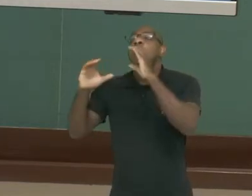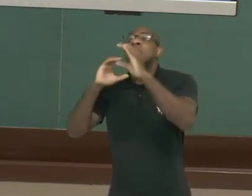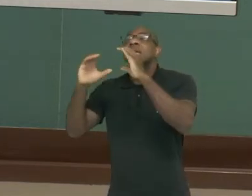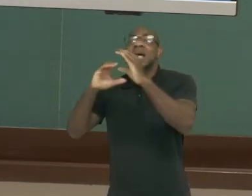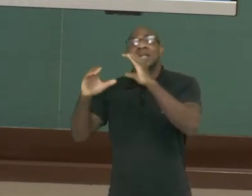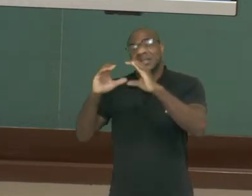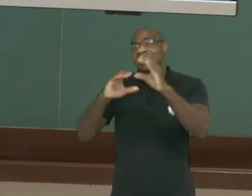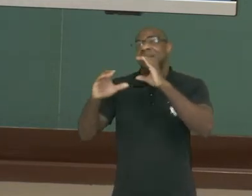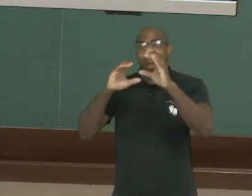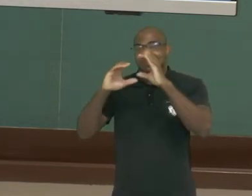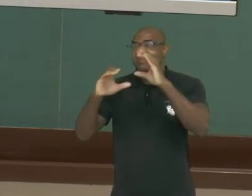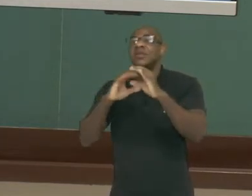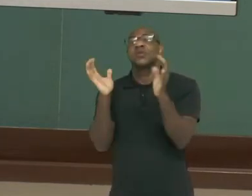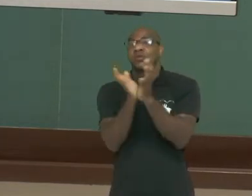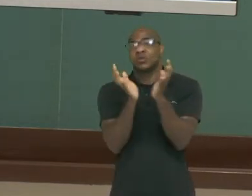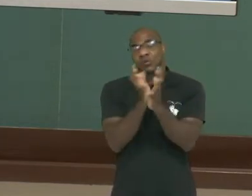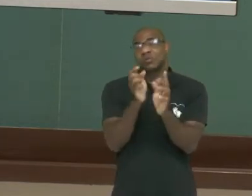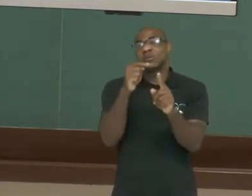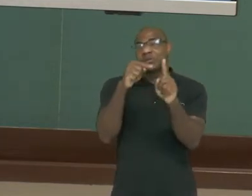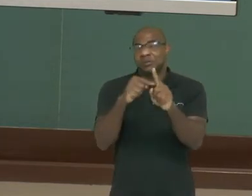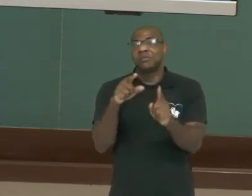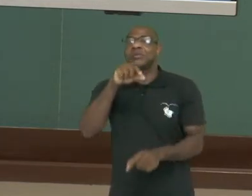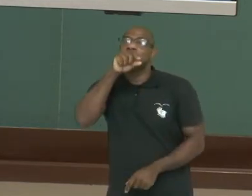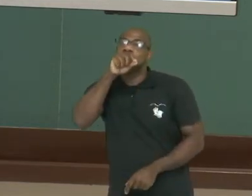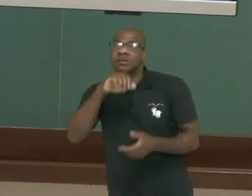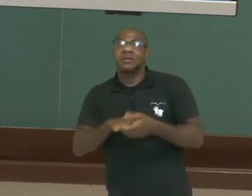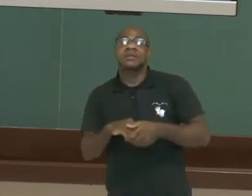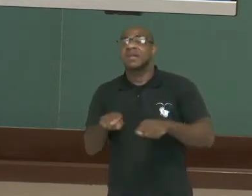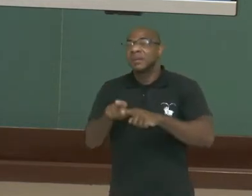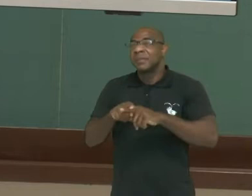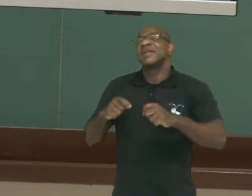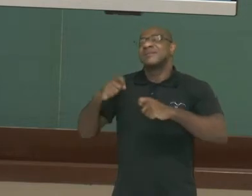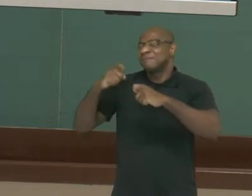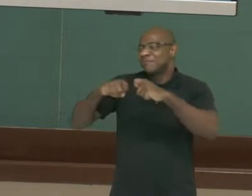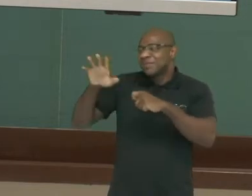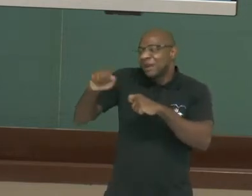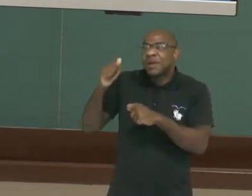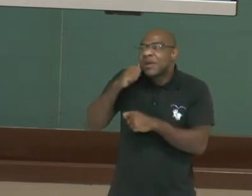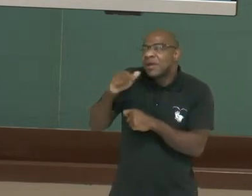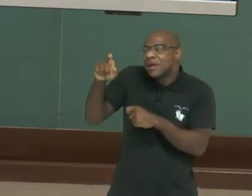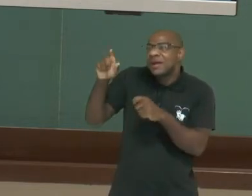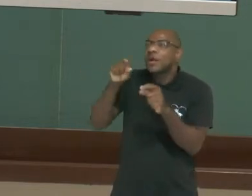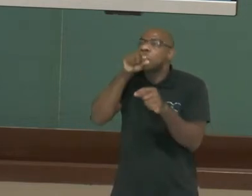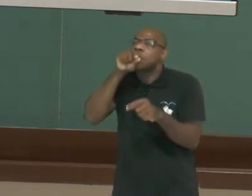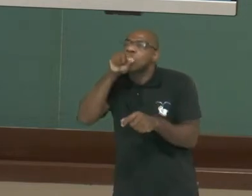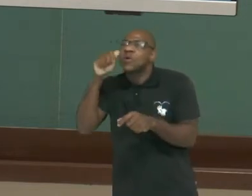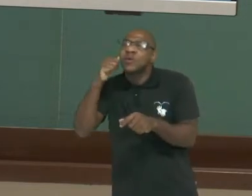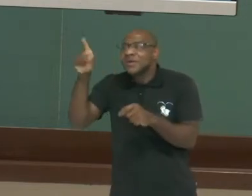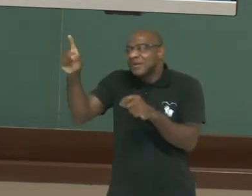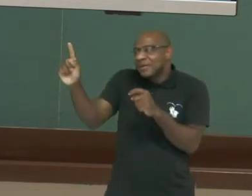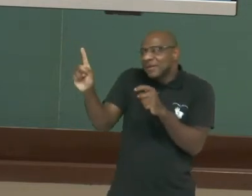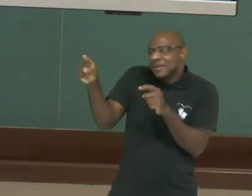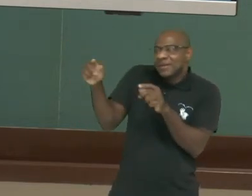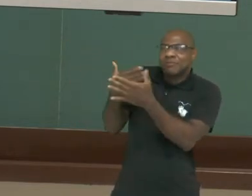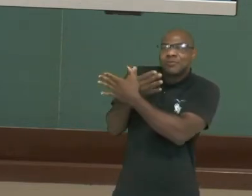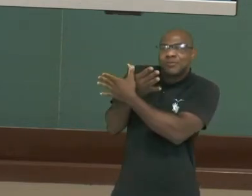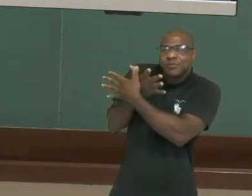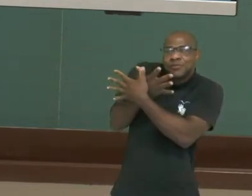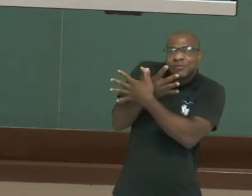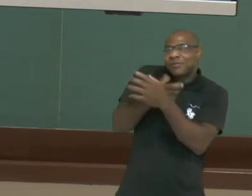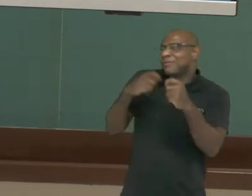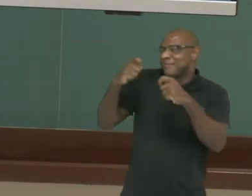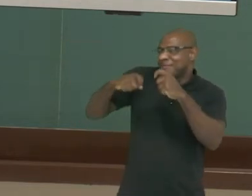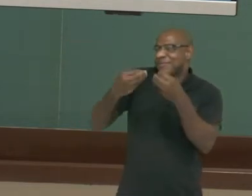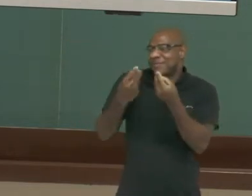comunicação junto com a espécie, envolvendo o quê? A atração sexual, a advertência, também a demarcação